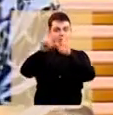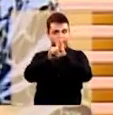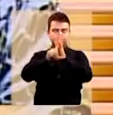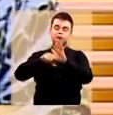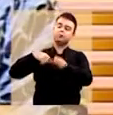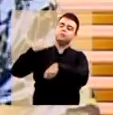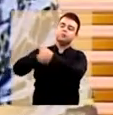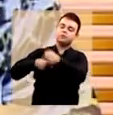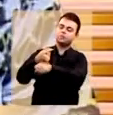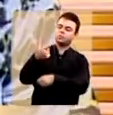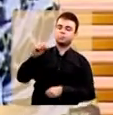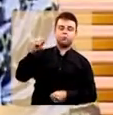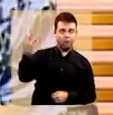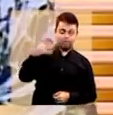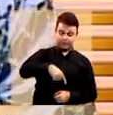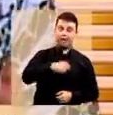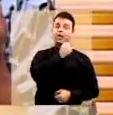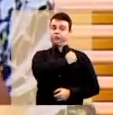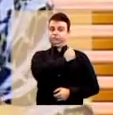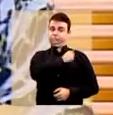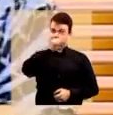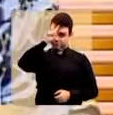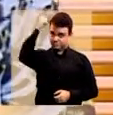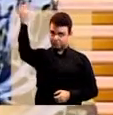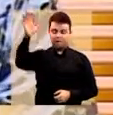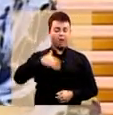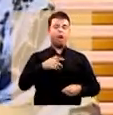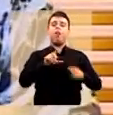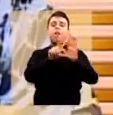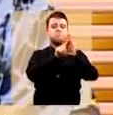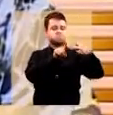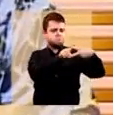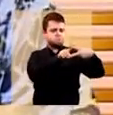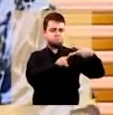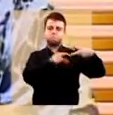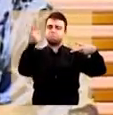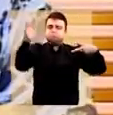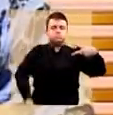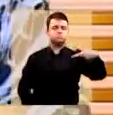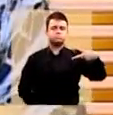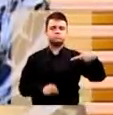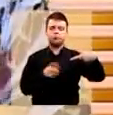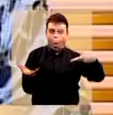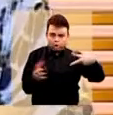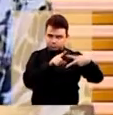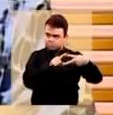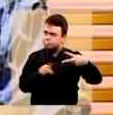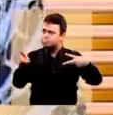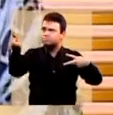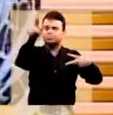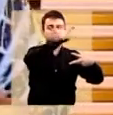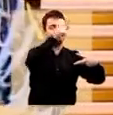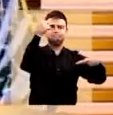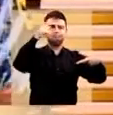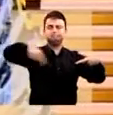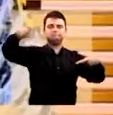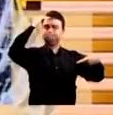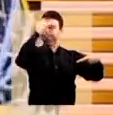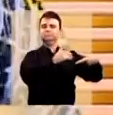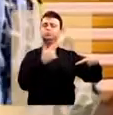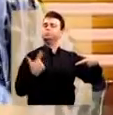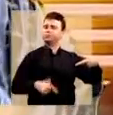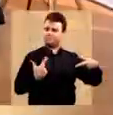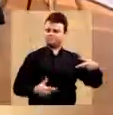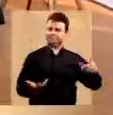depois o Edinho, 2004, outra, e nenhuma das duas acontece. Então, essa gestão, a gente tá,